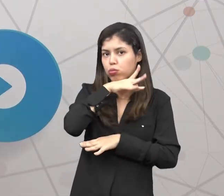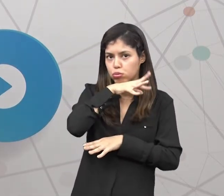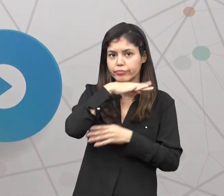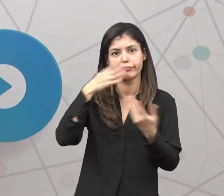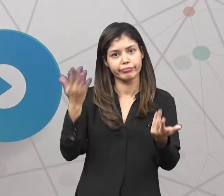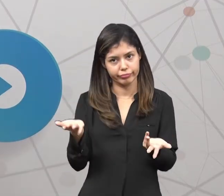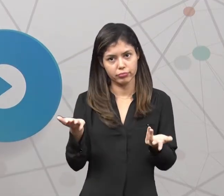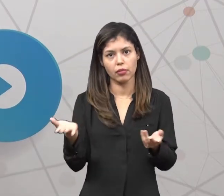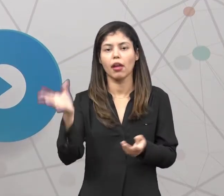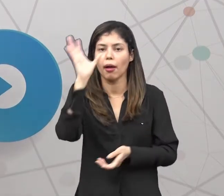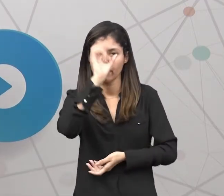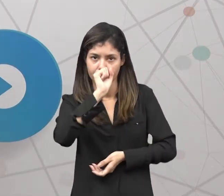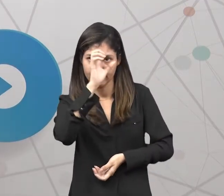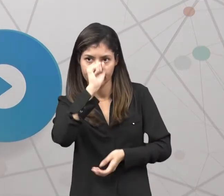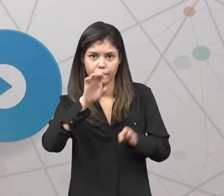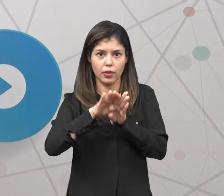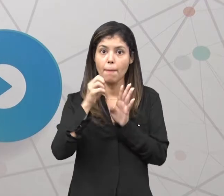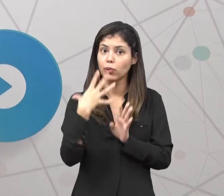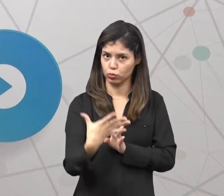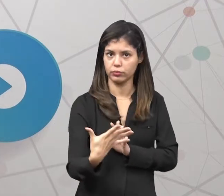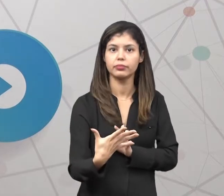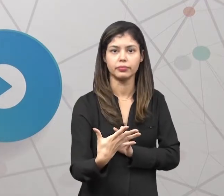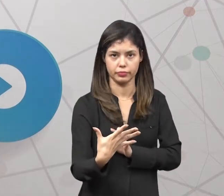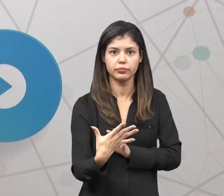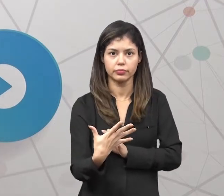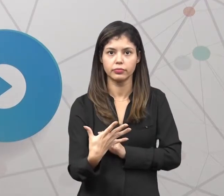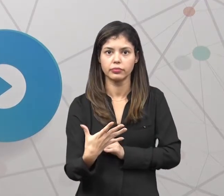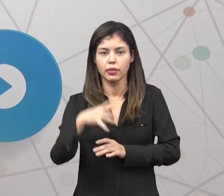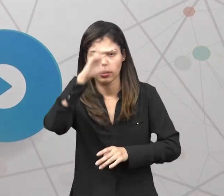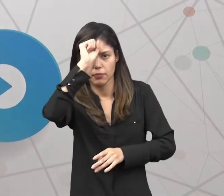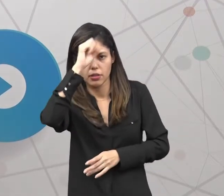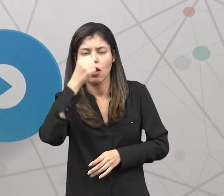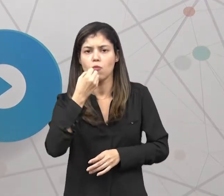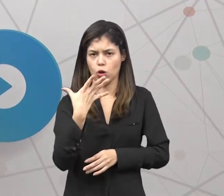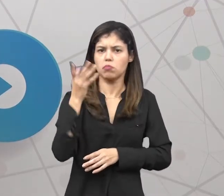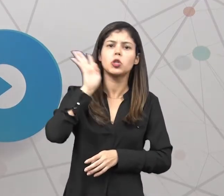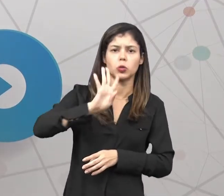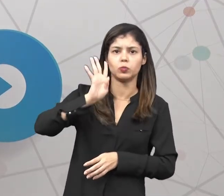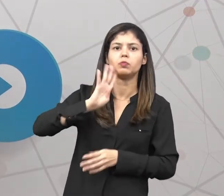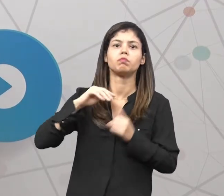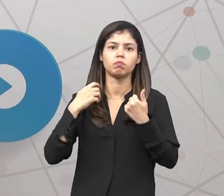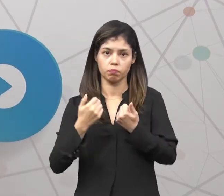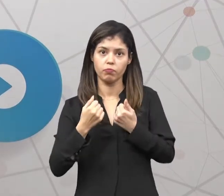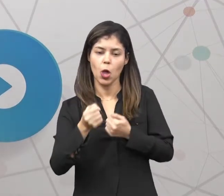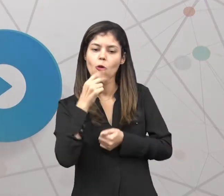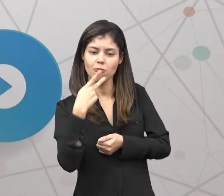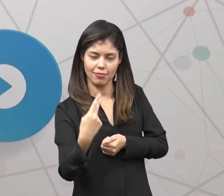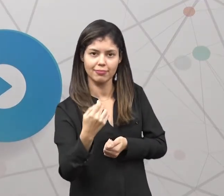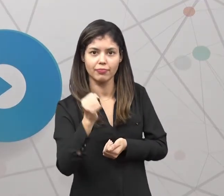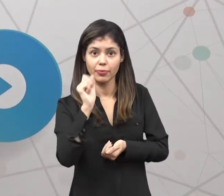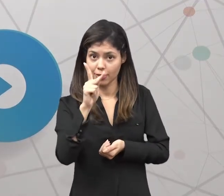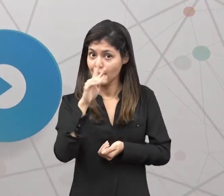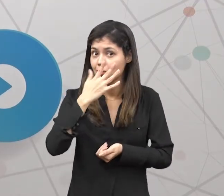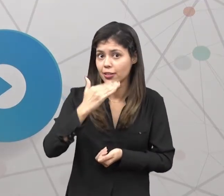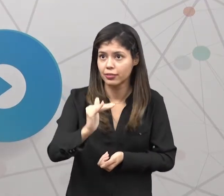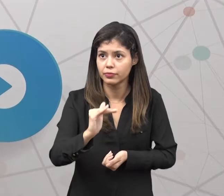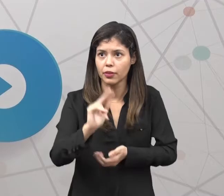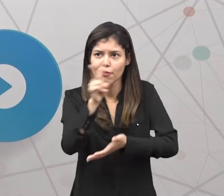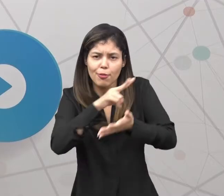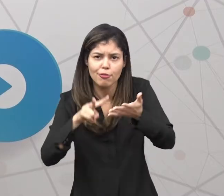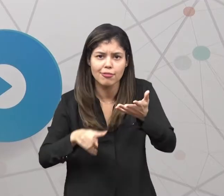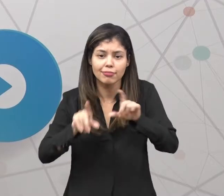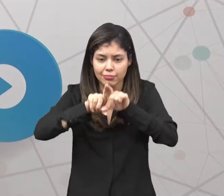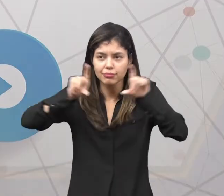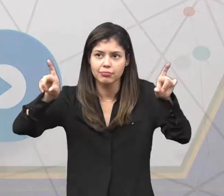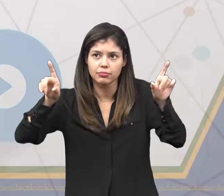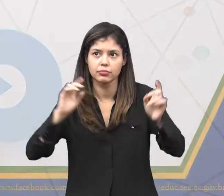quê? As coisas boas, você vai aprender as coisas legais, ok, crianças? Olha aí, ó. Vamos ler a